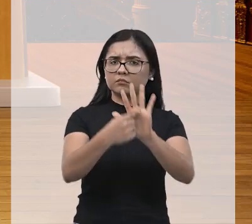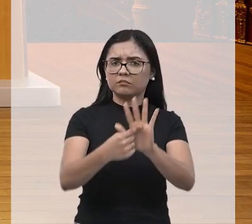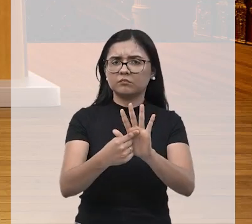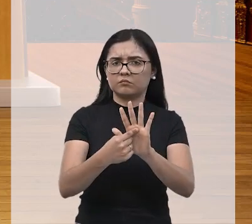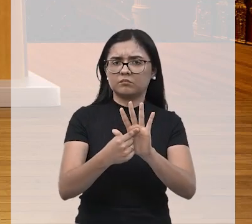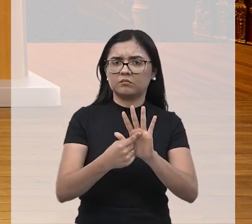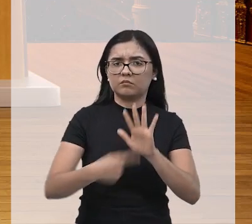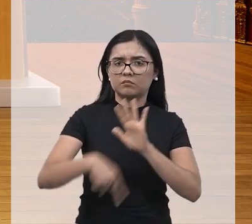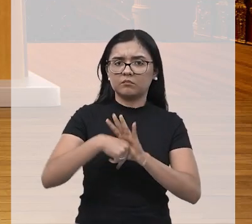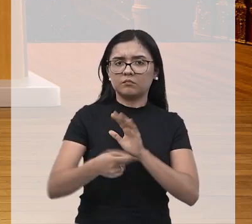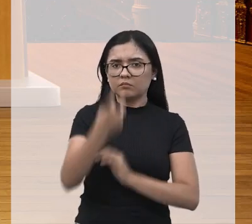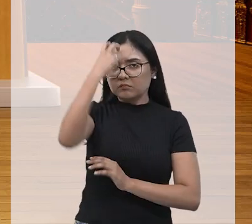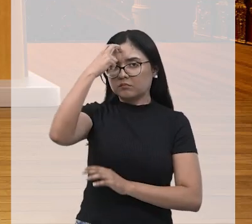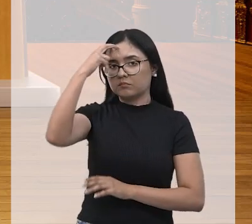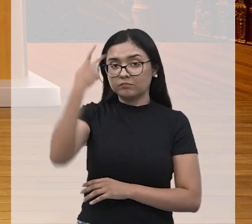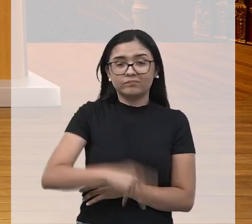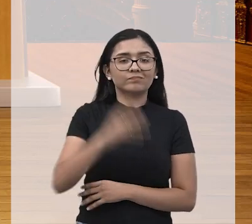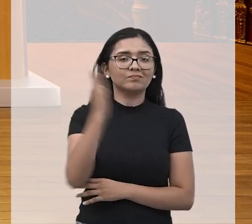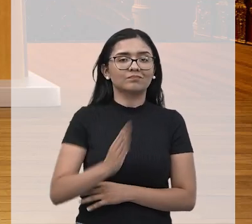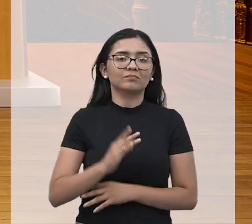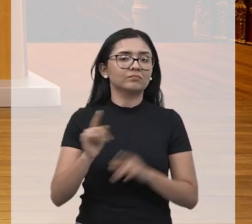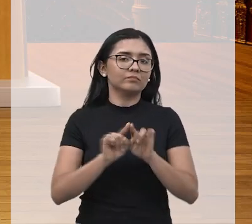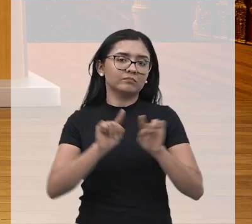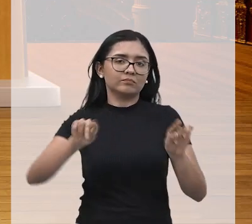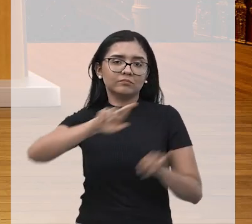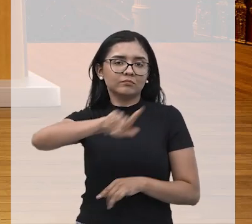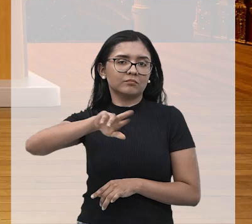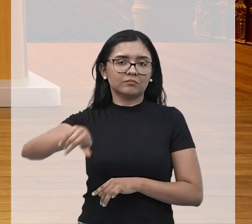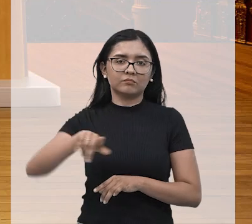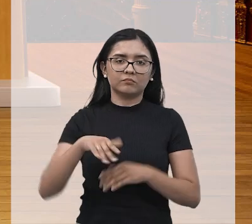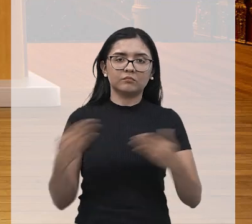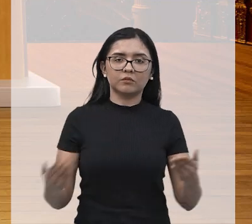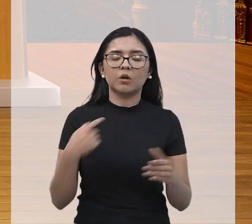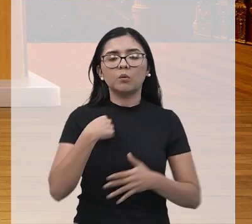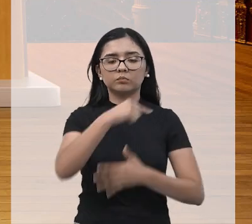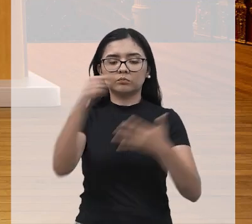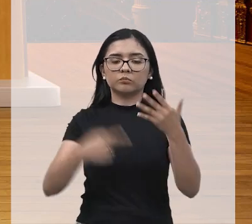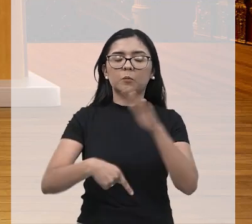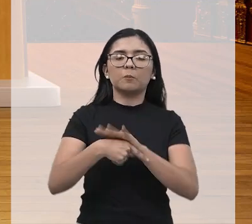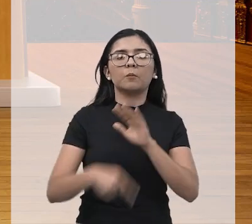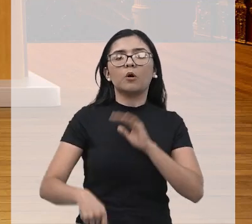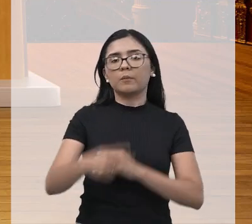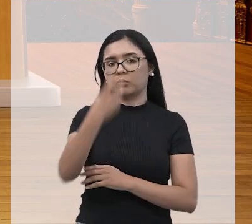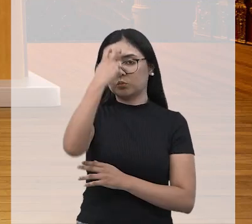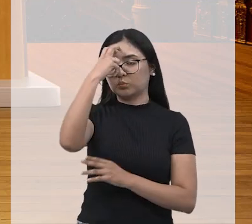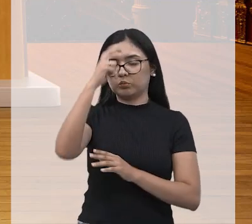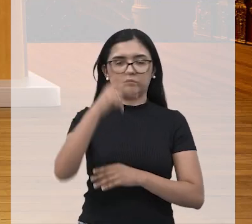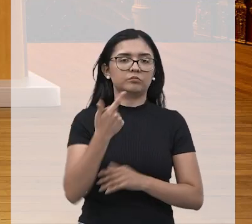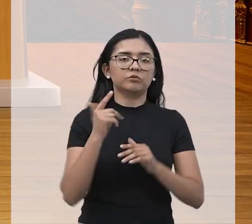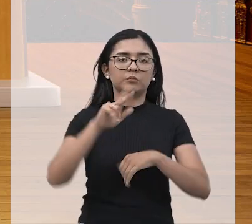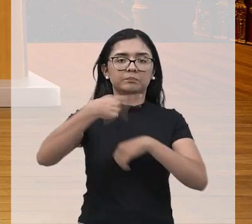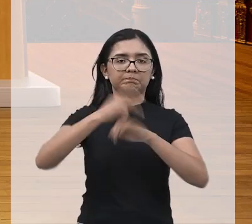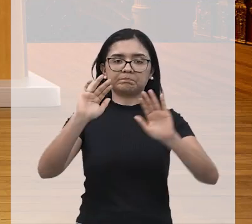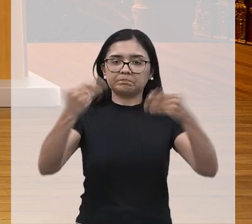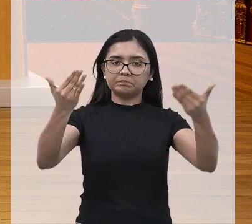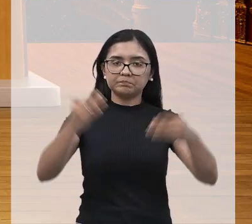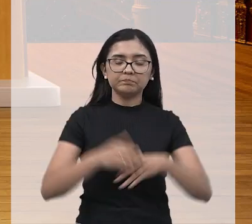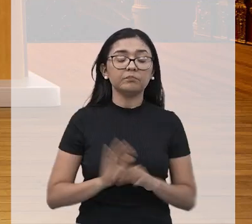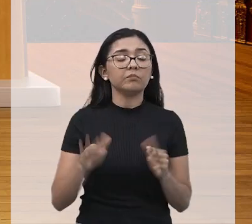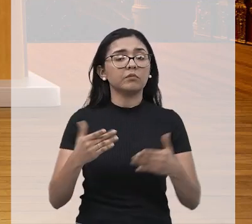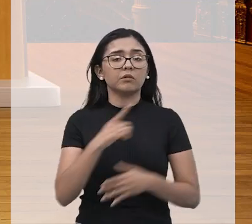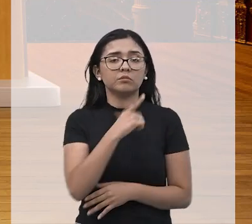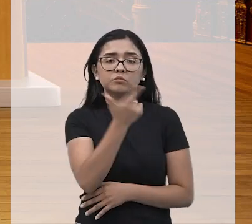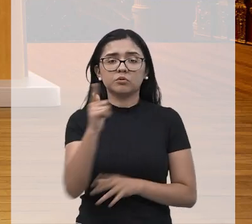da cultura brasileira, uma vez que eles eram estrangeiros, então eles apresentavam elementos da própria cultura, né? Então eles não tinham